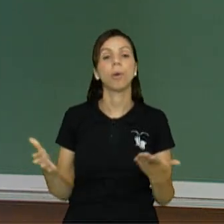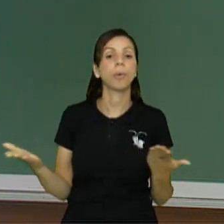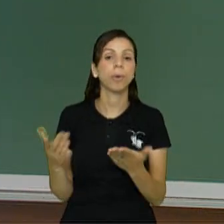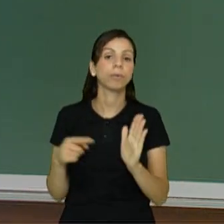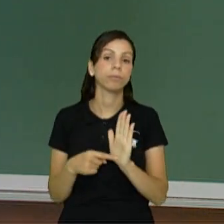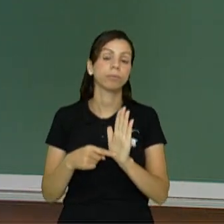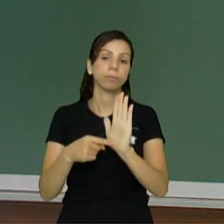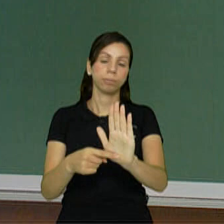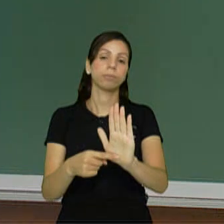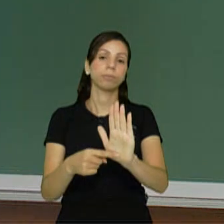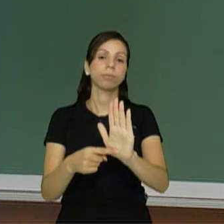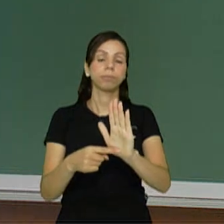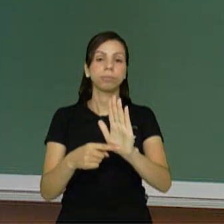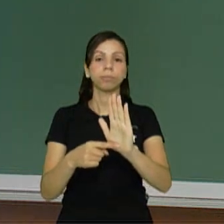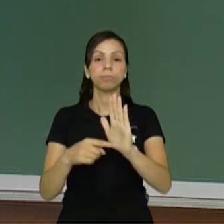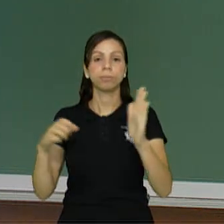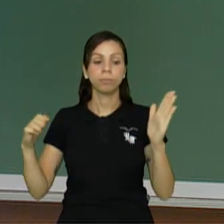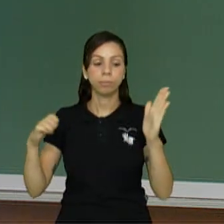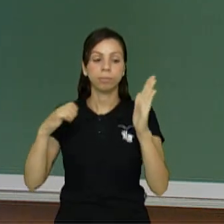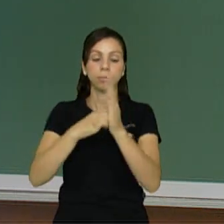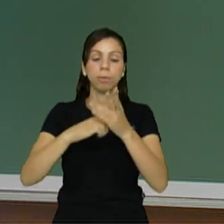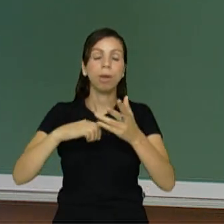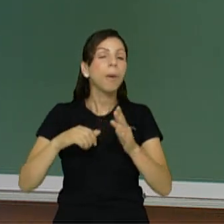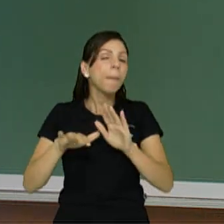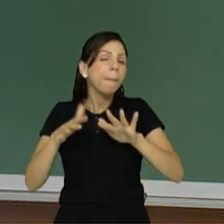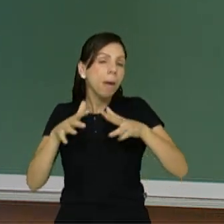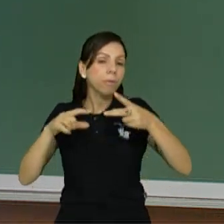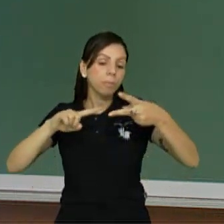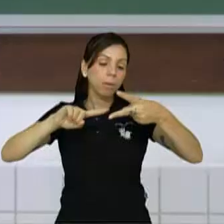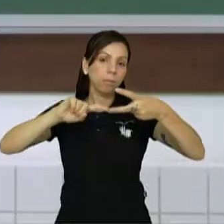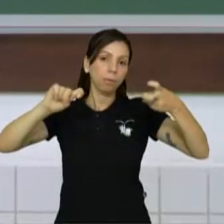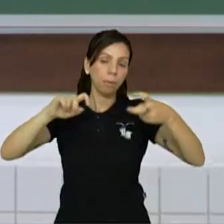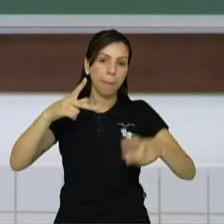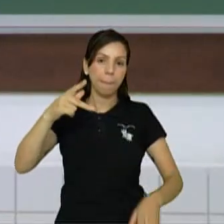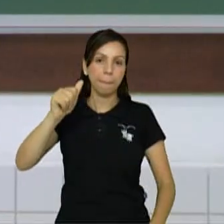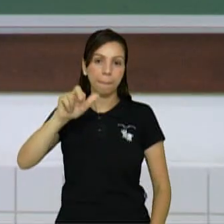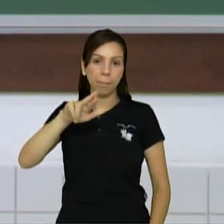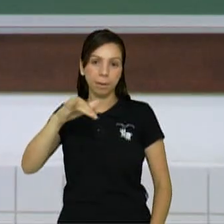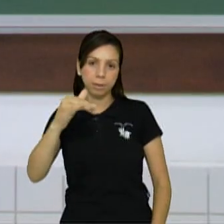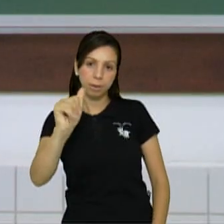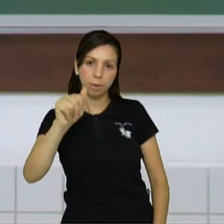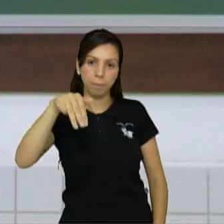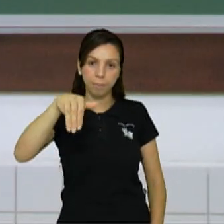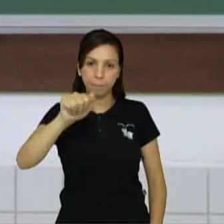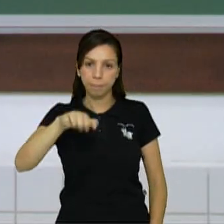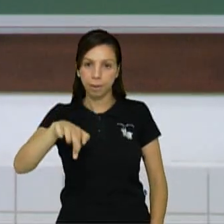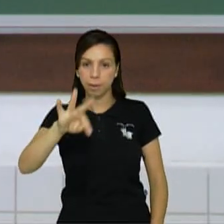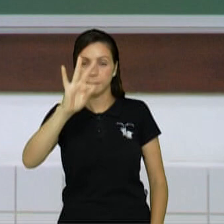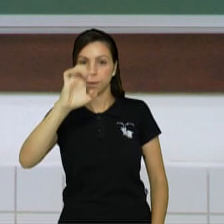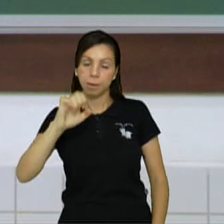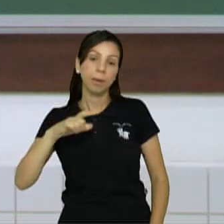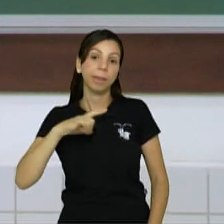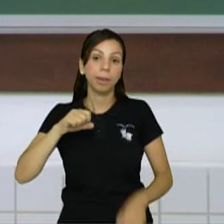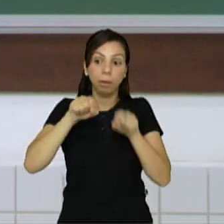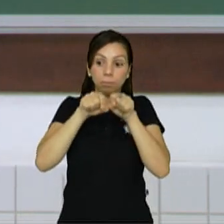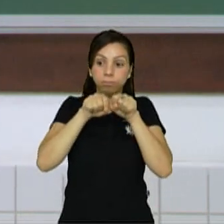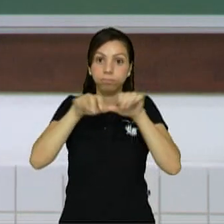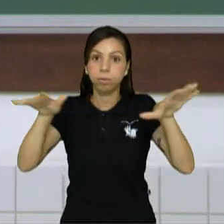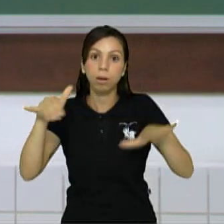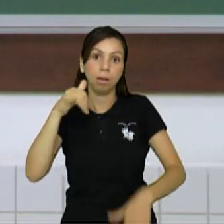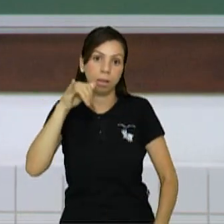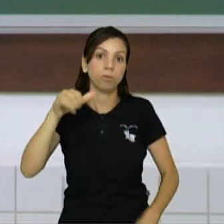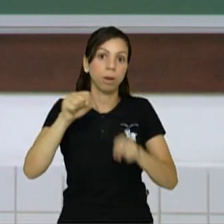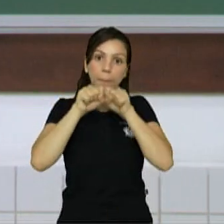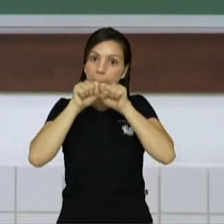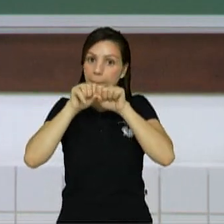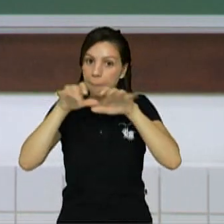você a colisão parcialmente elástica. Essa colisão, pessoal, há uma dissipação de energia